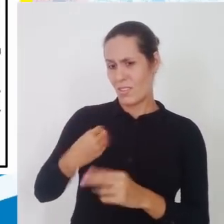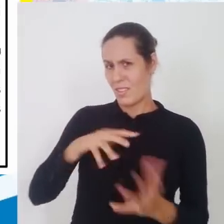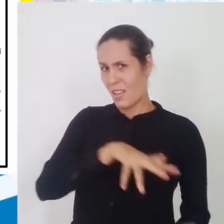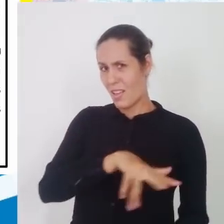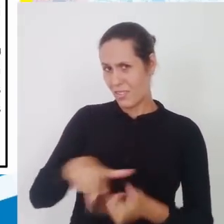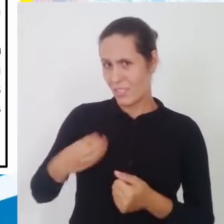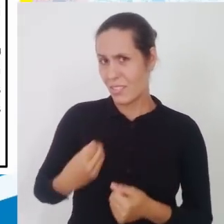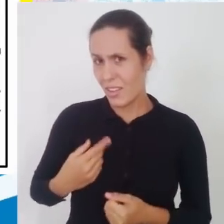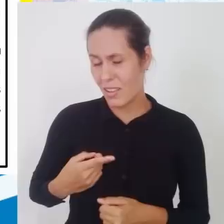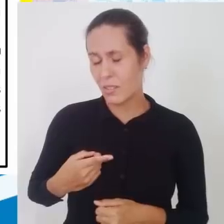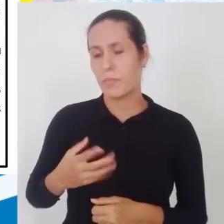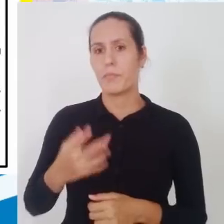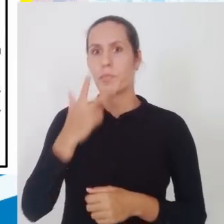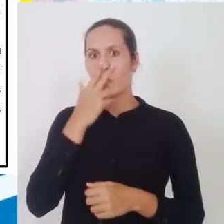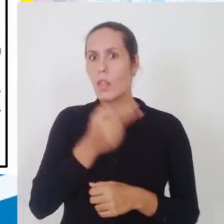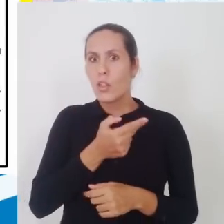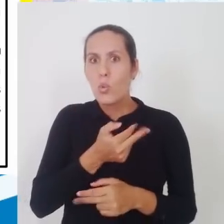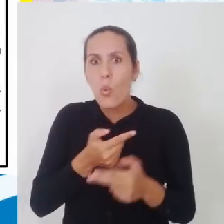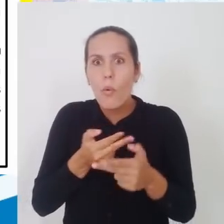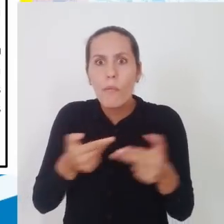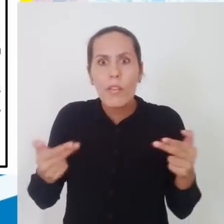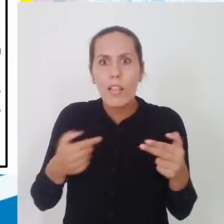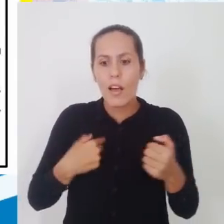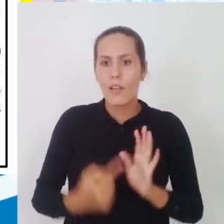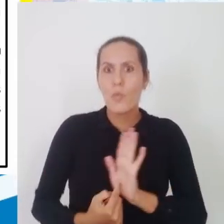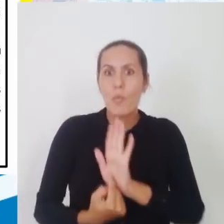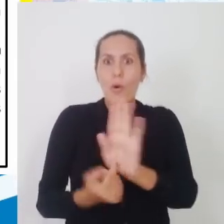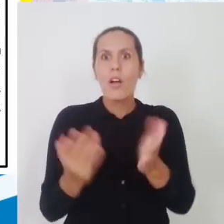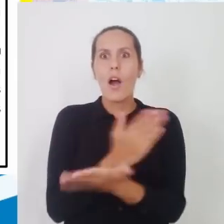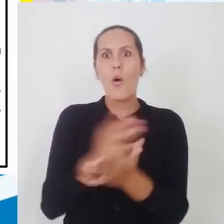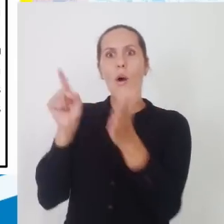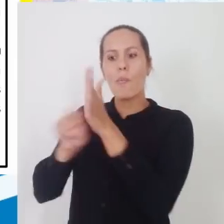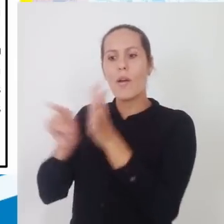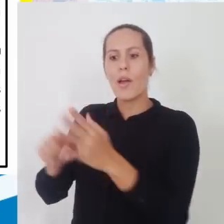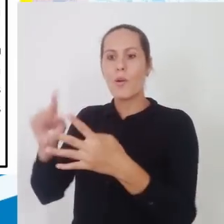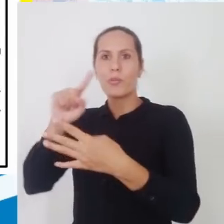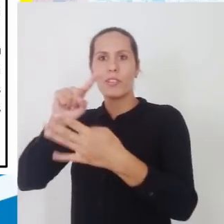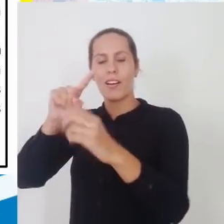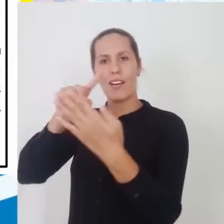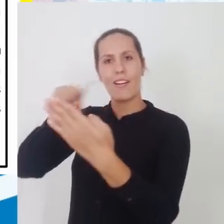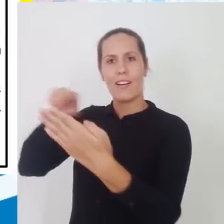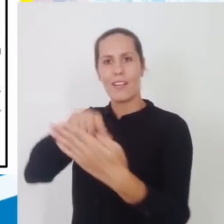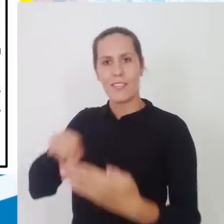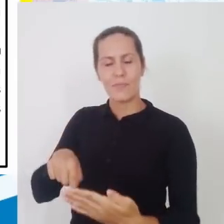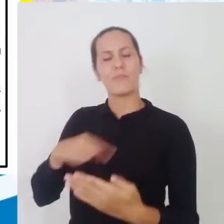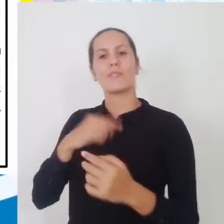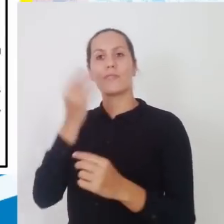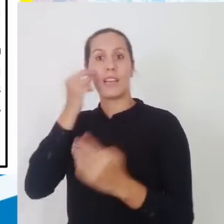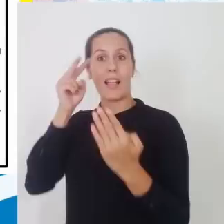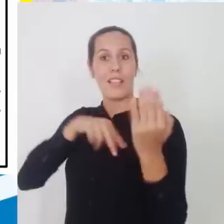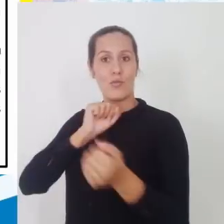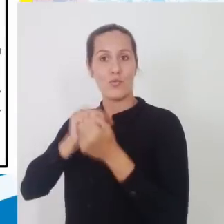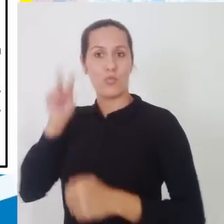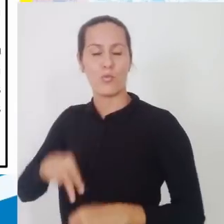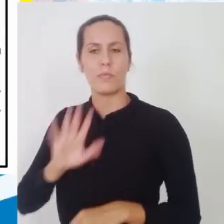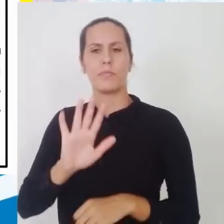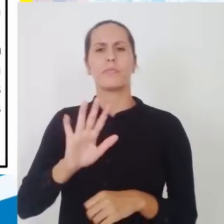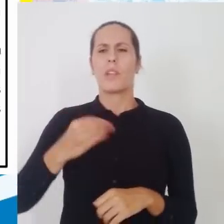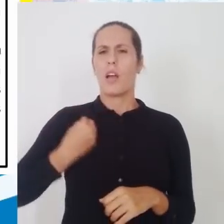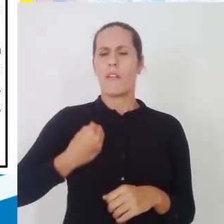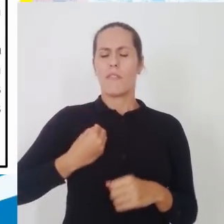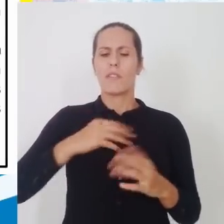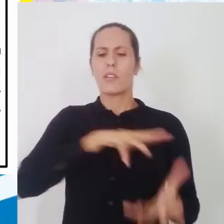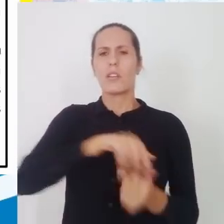Terra, mas ainda não foram encontrados seres como o do nosso planeta. B. Há vida fora da Terra, mas não inteligente como a do nosso